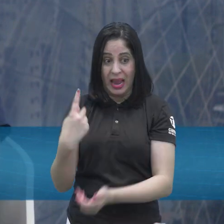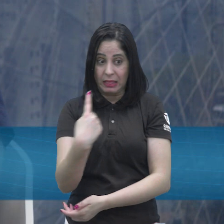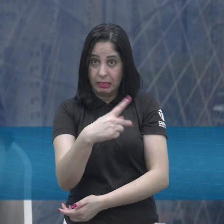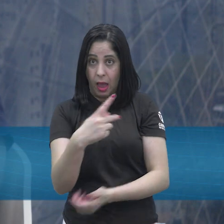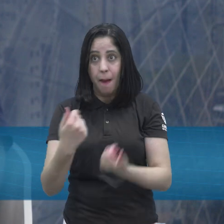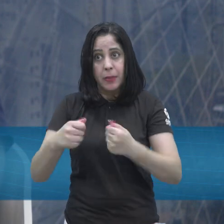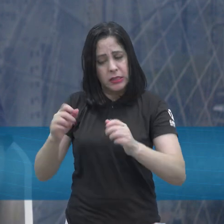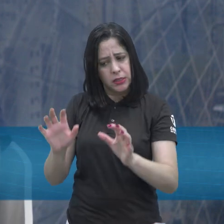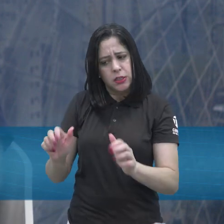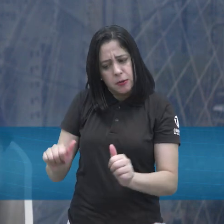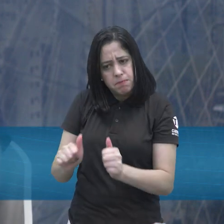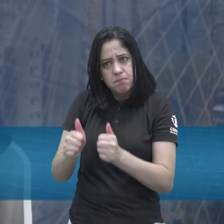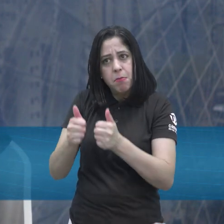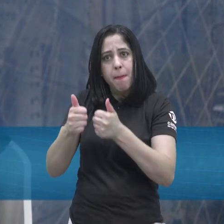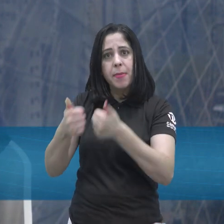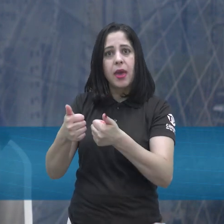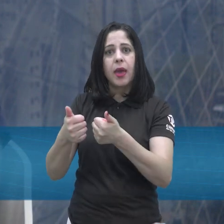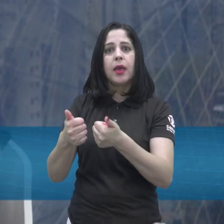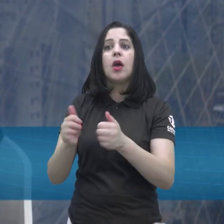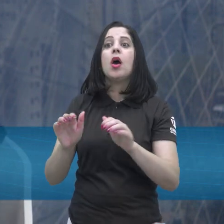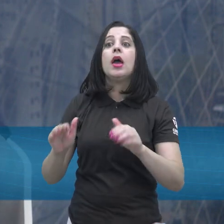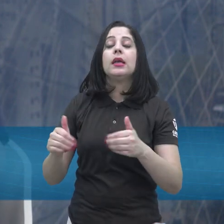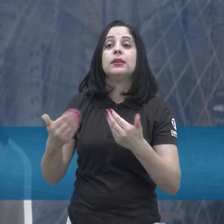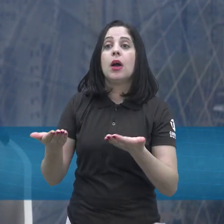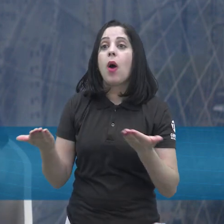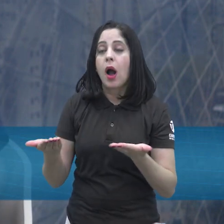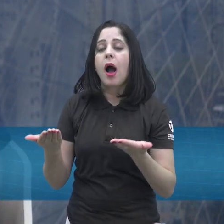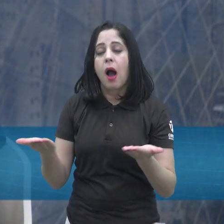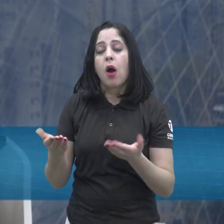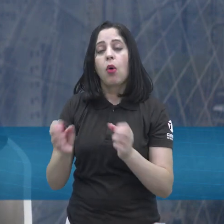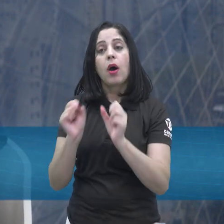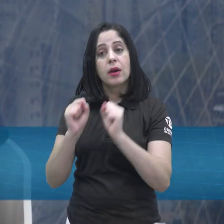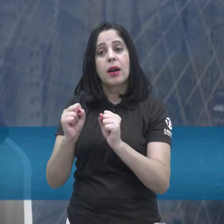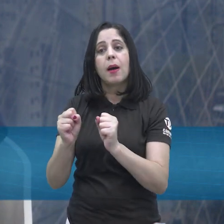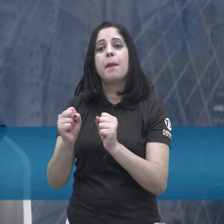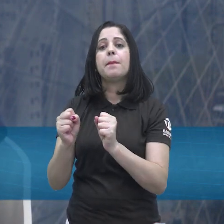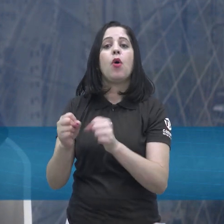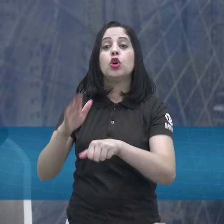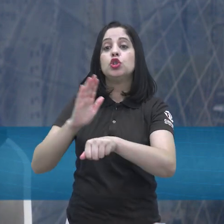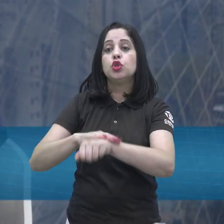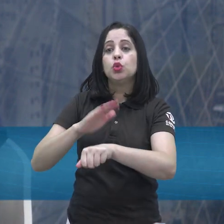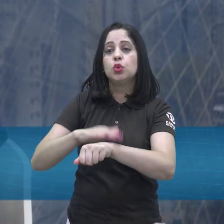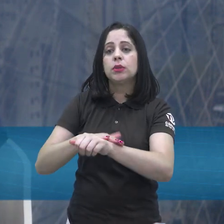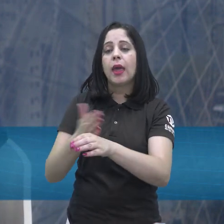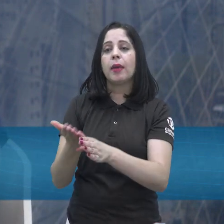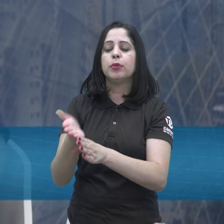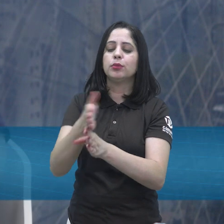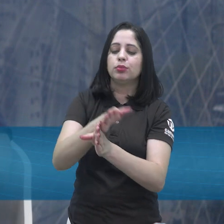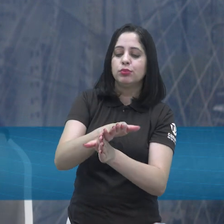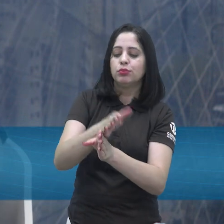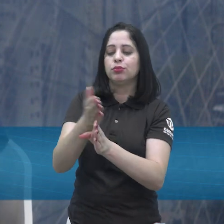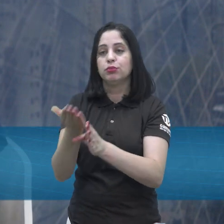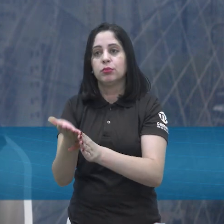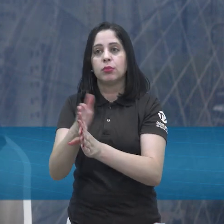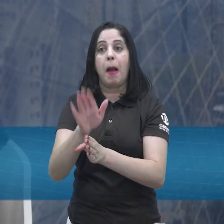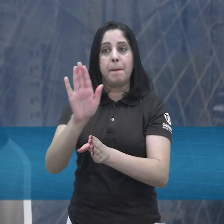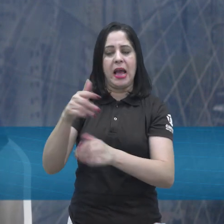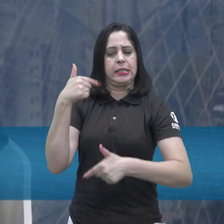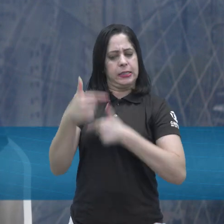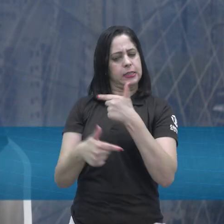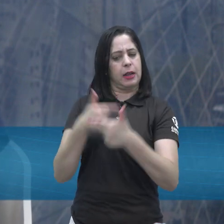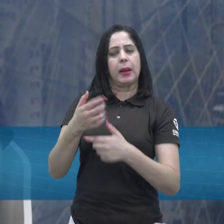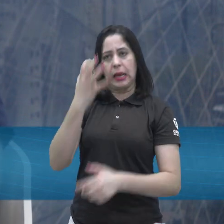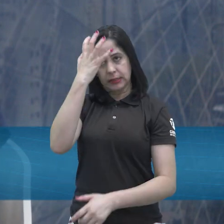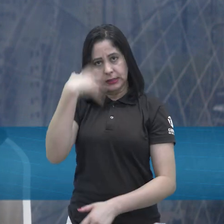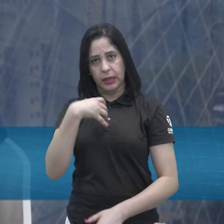para a gente, sim, novas possibilidades de estarmos dividindo o nosso tempo e de também novas possibilidades de fazermos a entrega do nosso